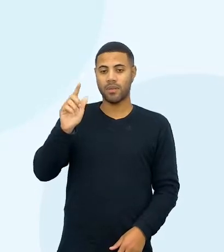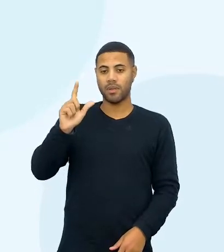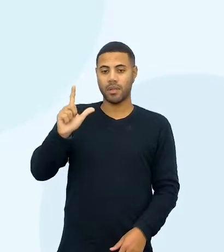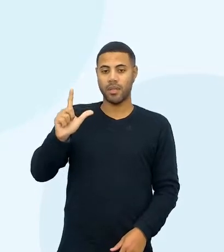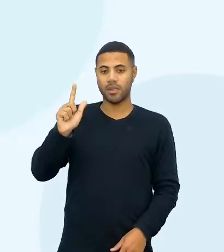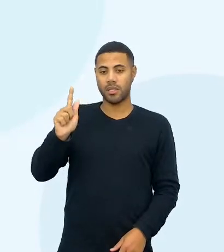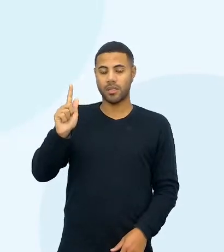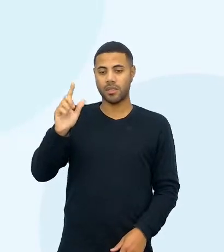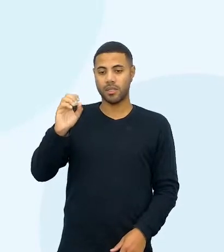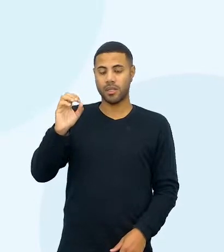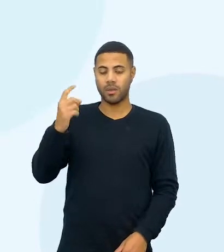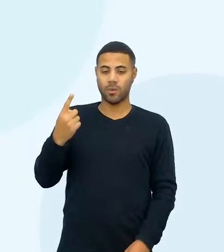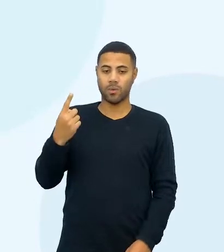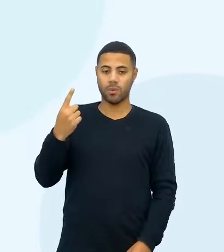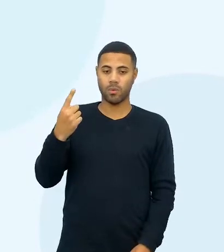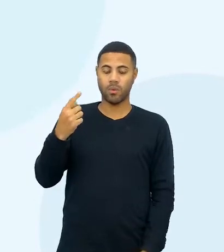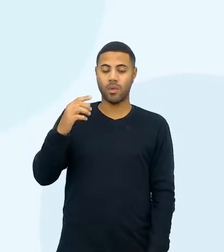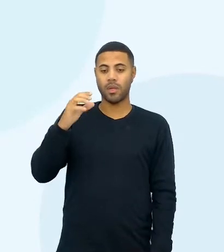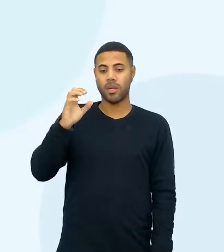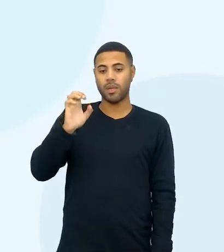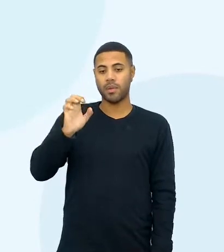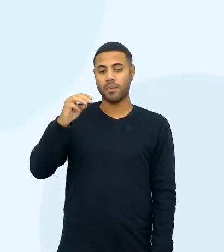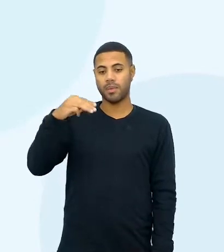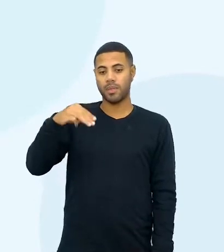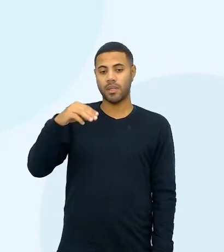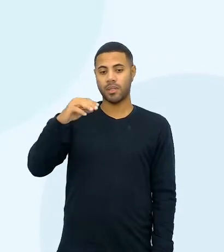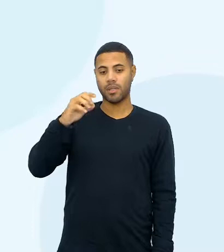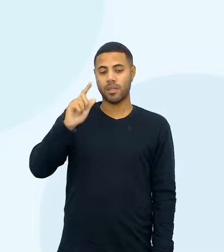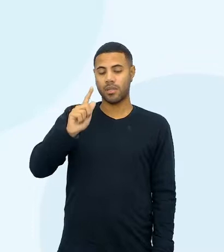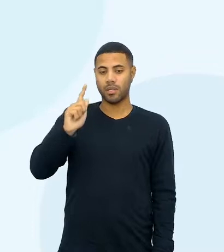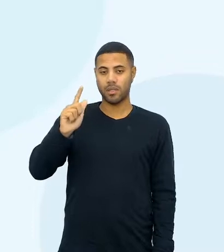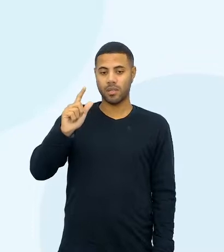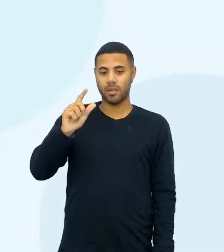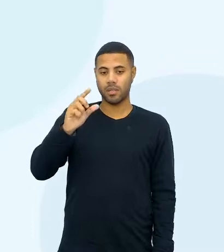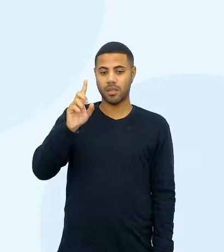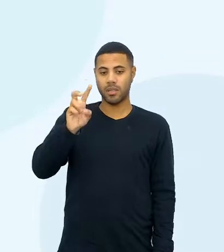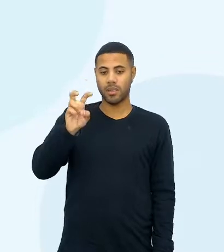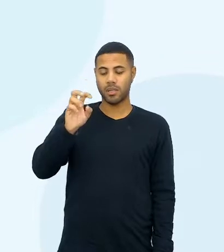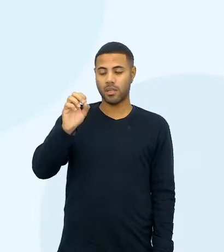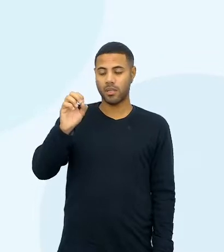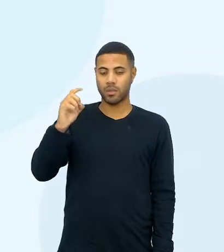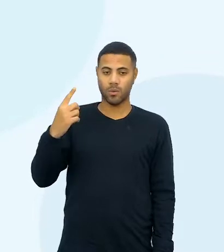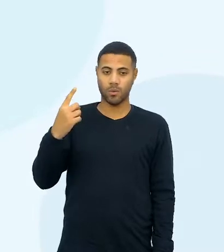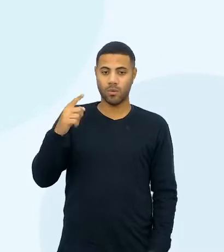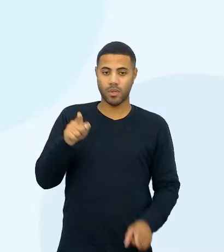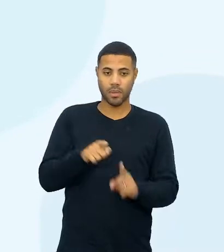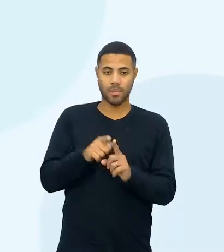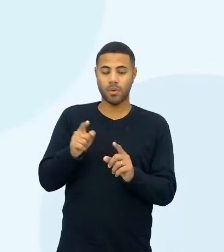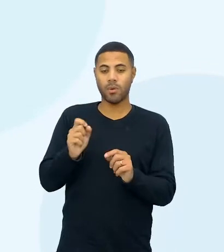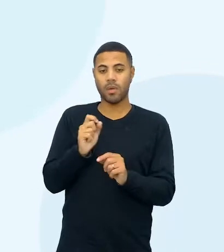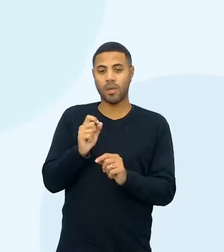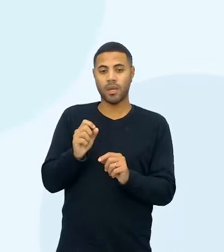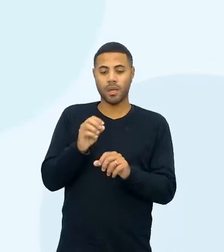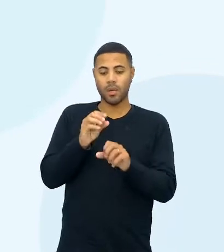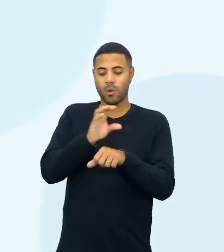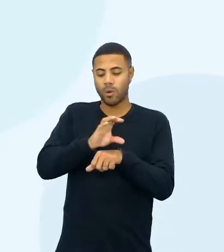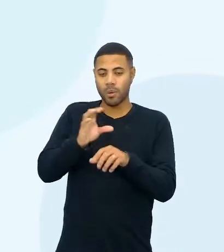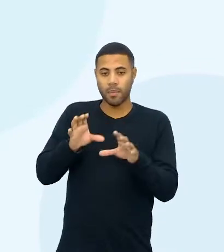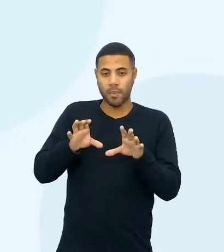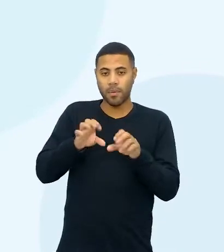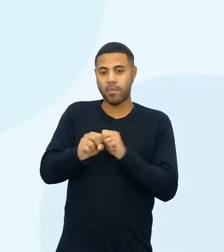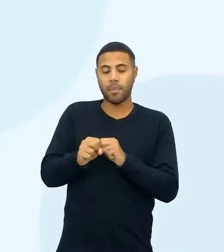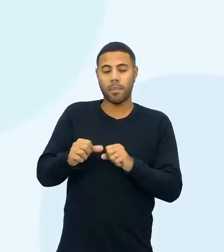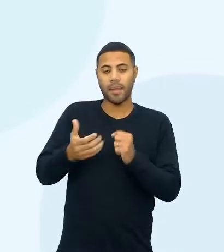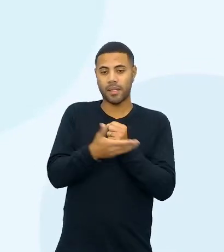MIFLGG01 e M13 LGG 501, que é a da nossa formação geral básica. Então, são habilidades